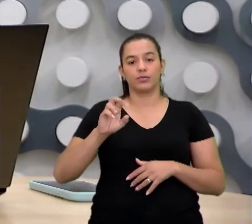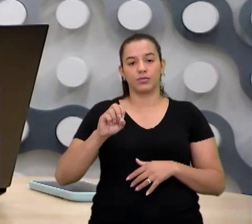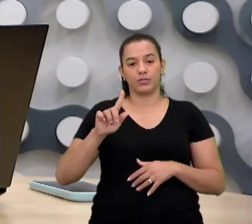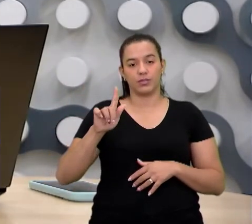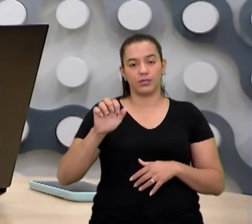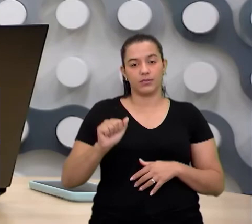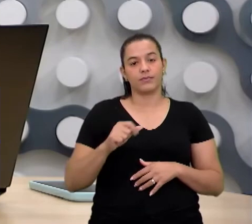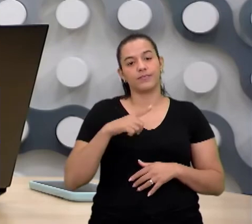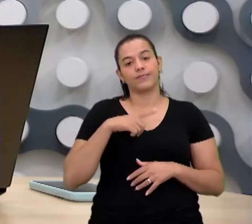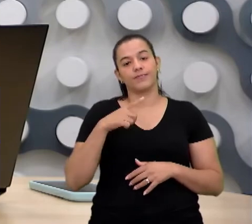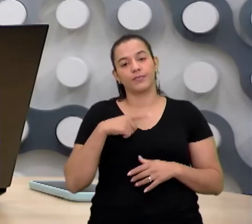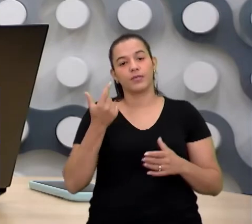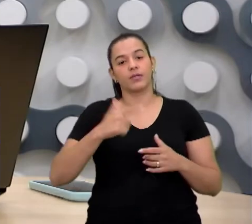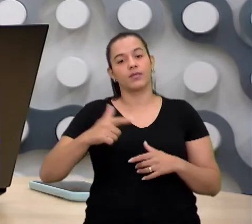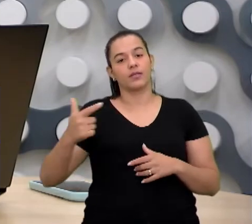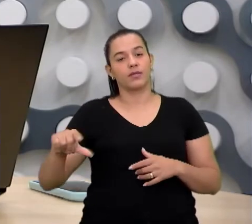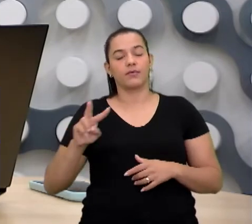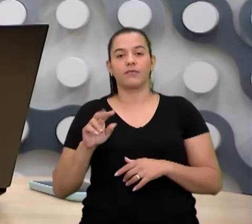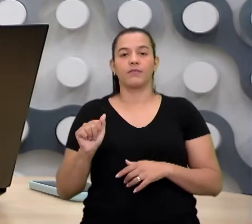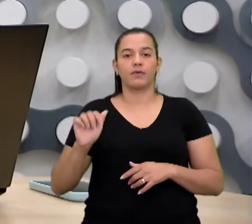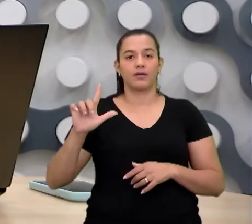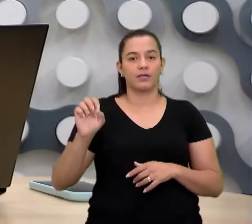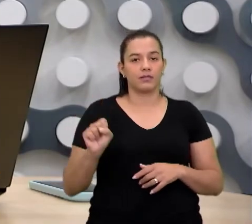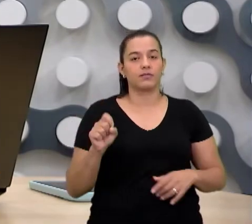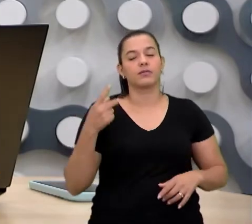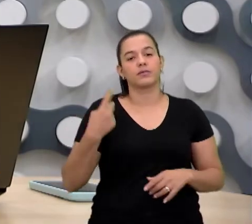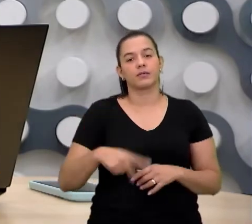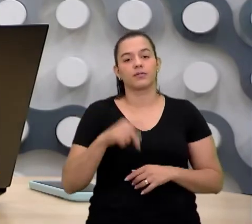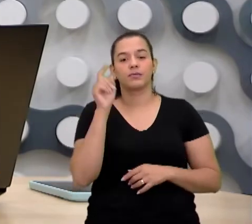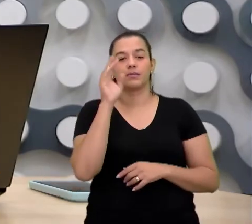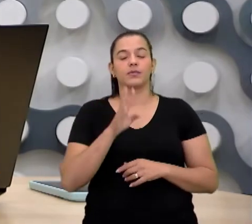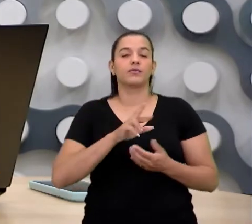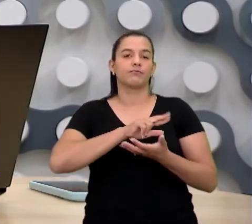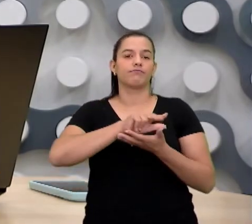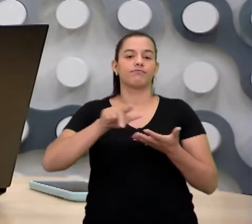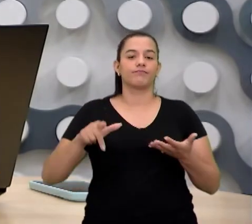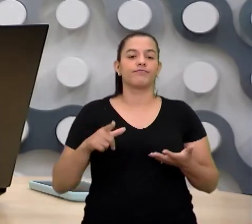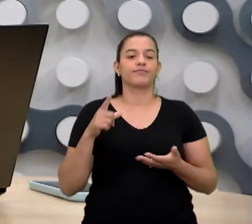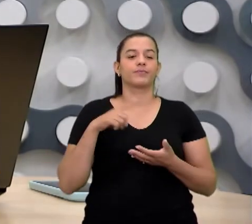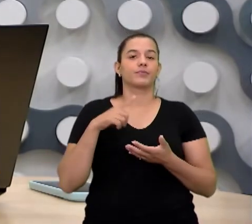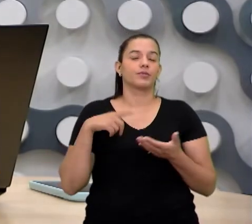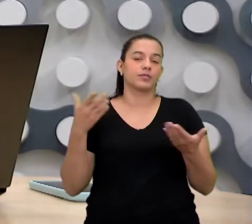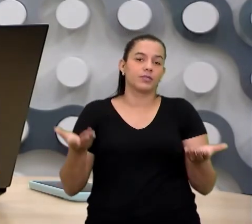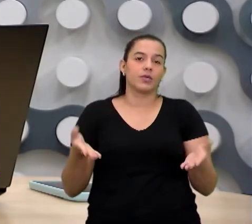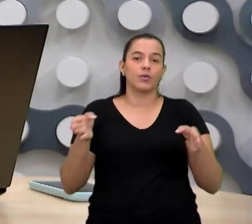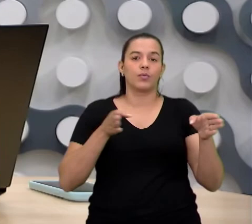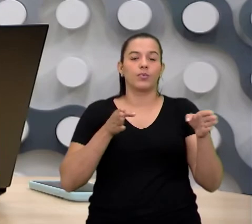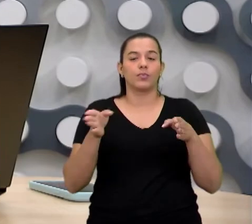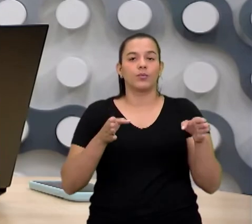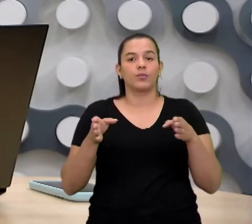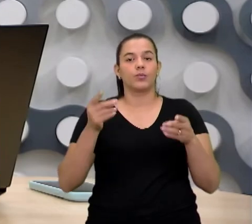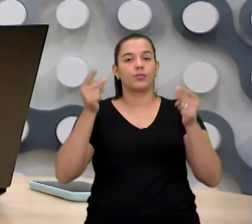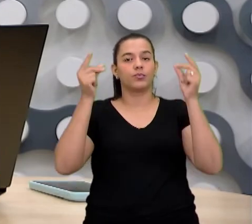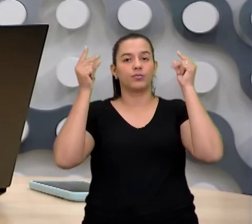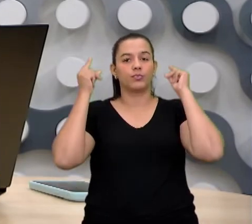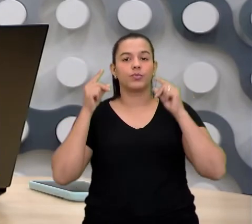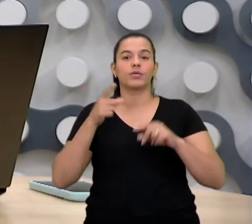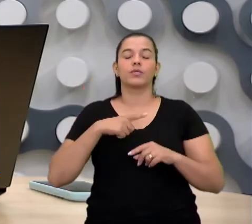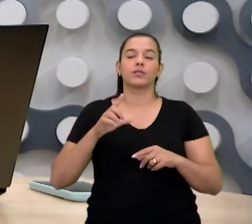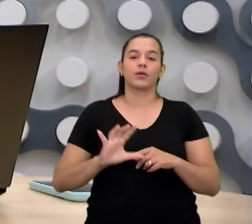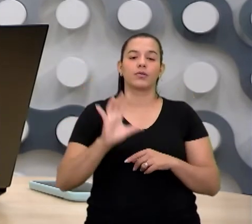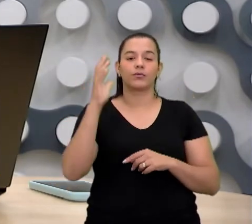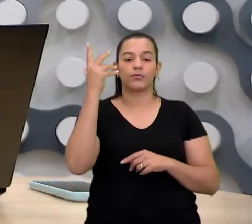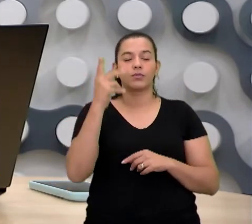vai ter vales, a gente tem muitos vales aqui no Brasil, logicamente por ser uma região antiga, né, o efeito erosivo